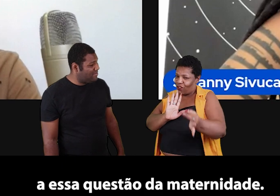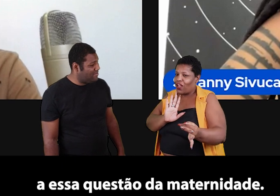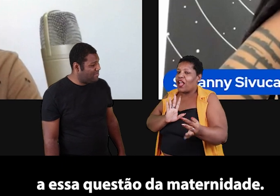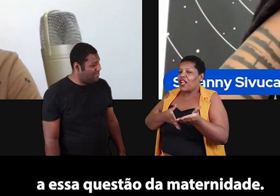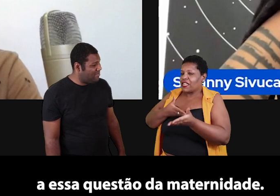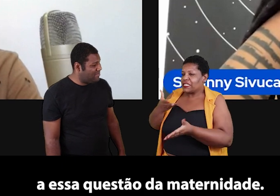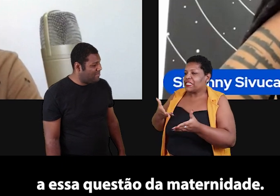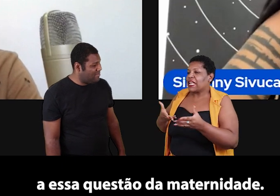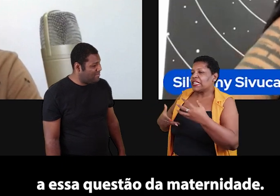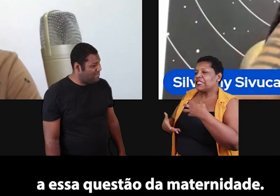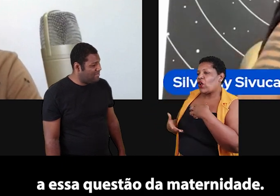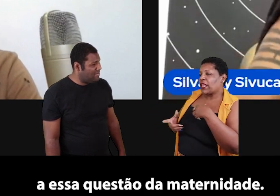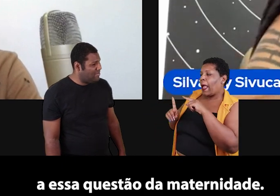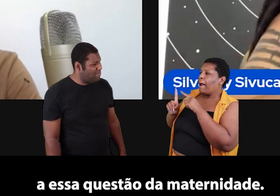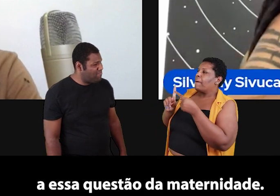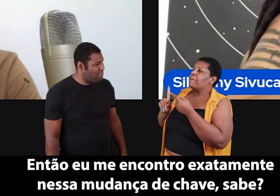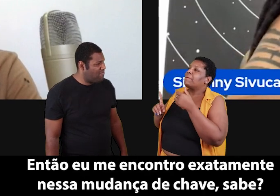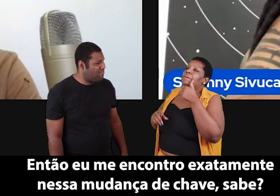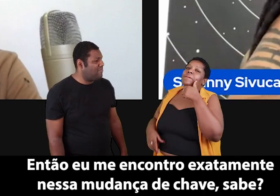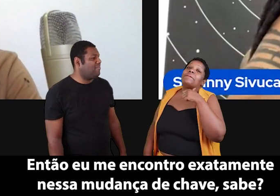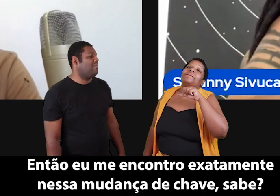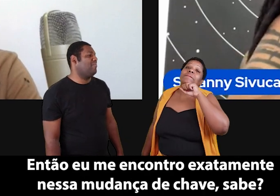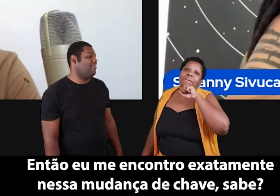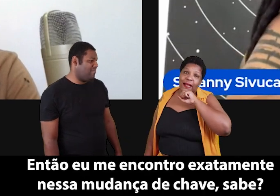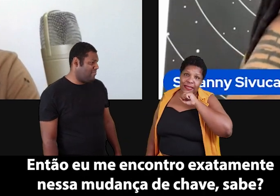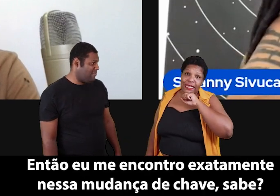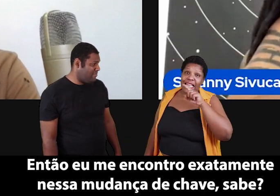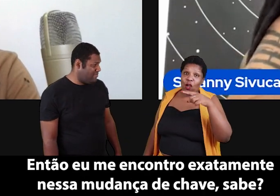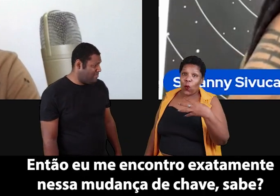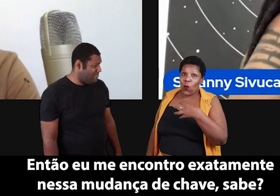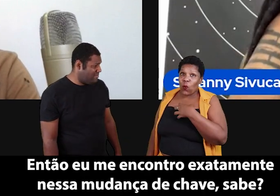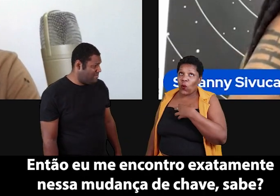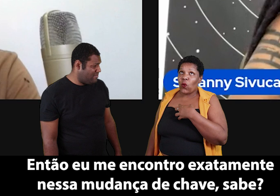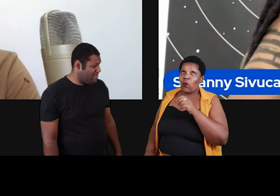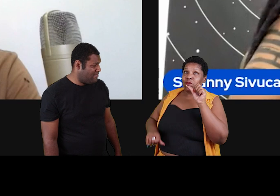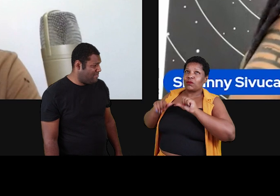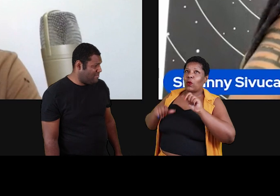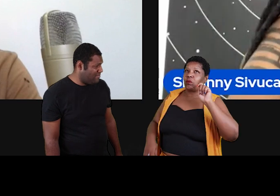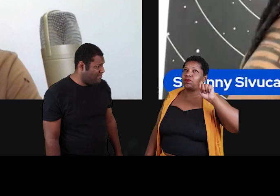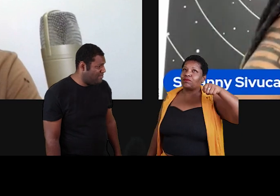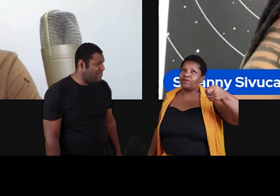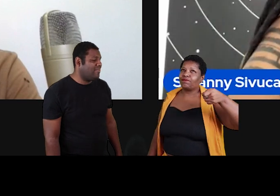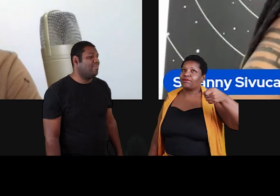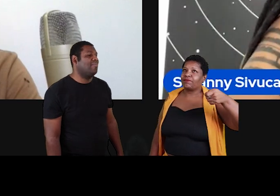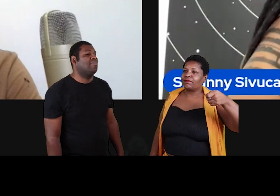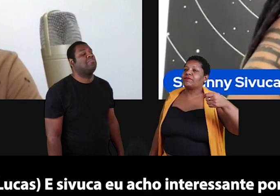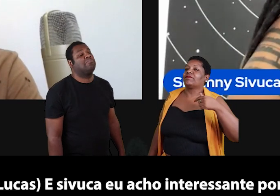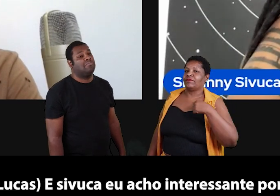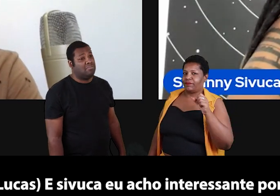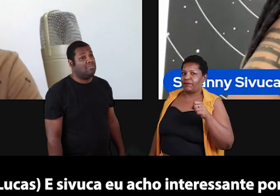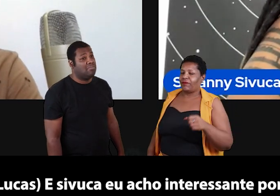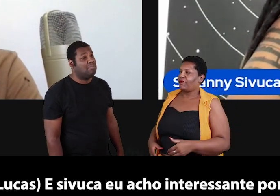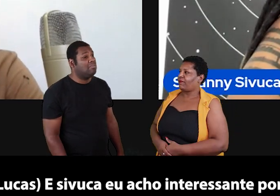relacionado a essa questão da maternidade. Então, eu me encontro exatamente nessa mudança de chave, sabe?